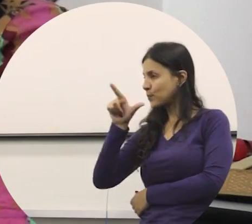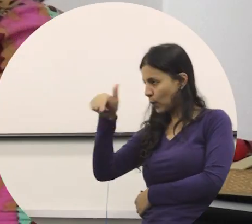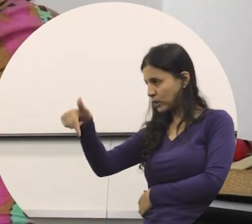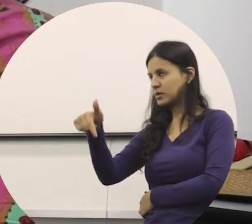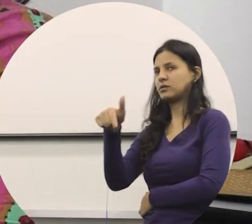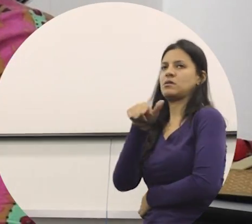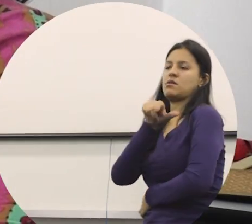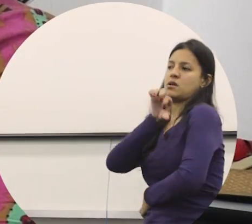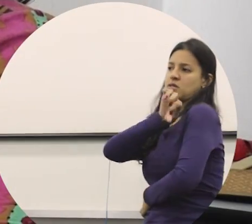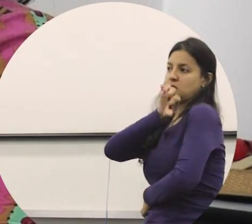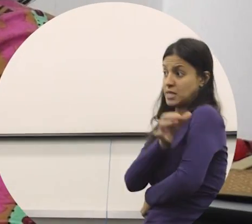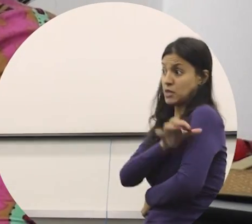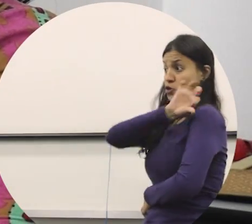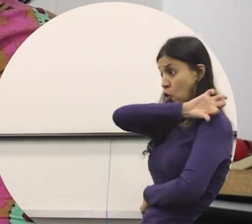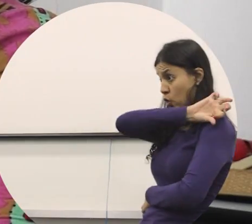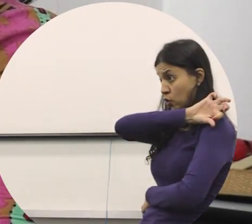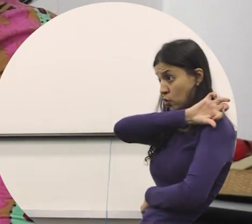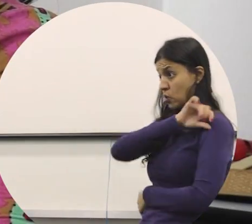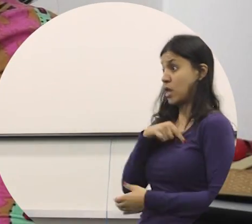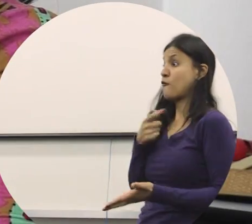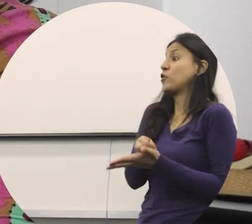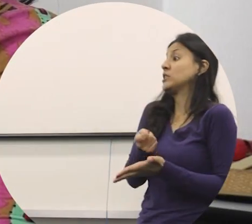eu vou exigir que elas tenham